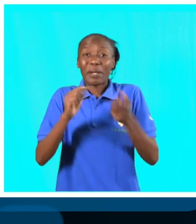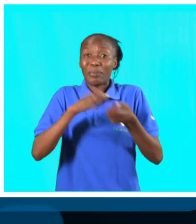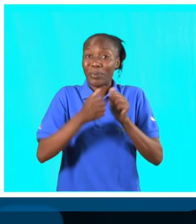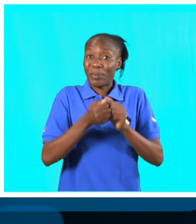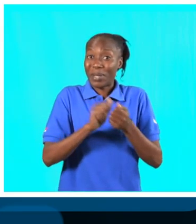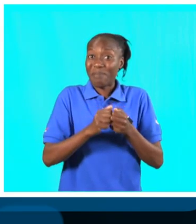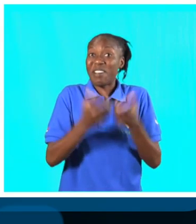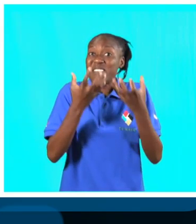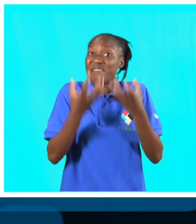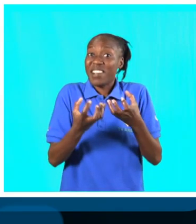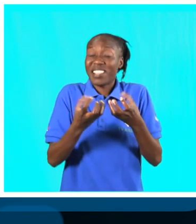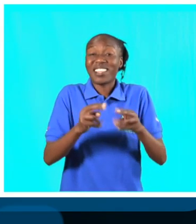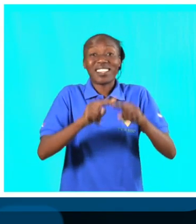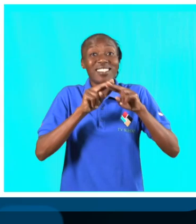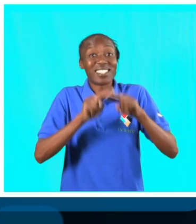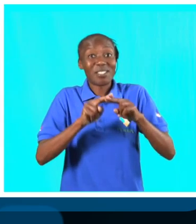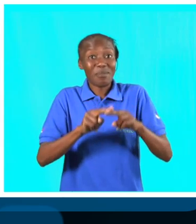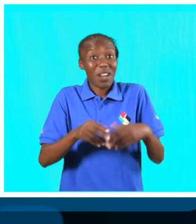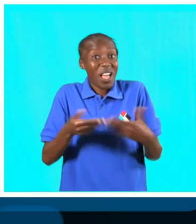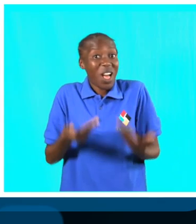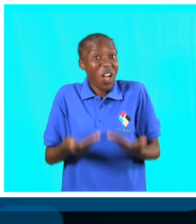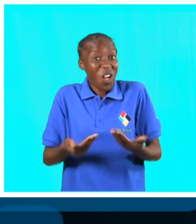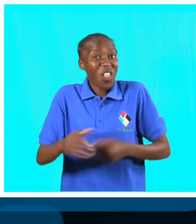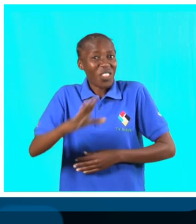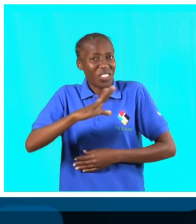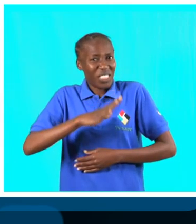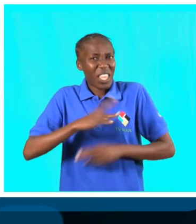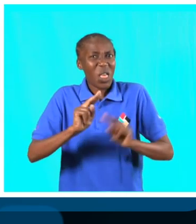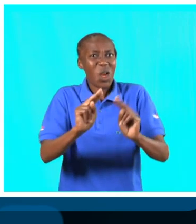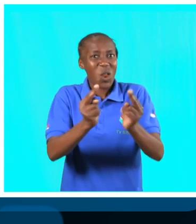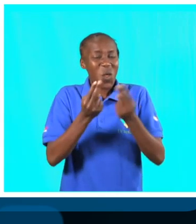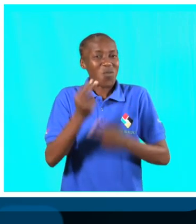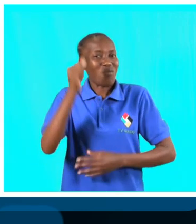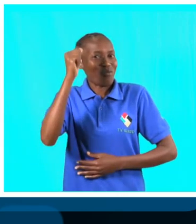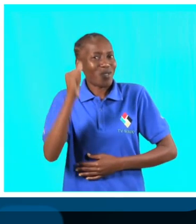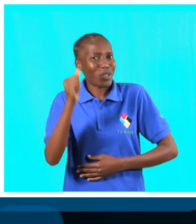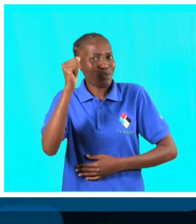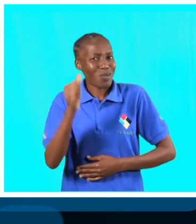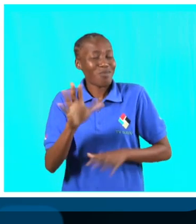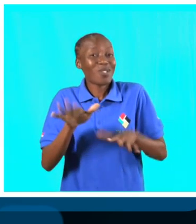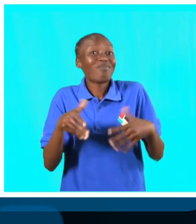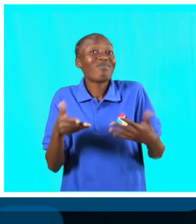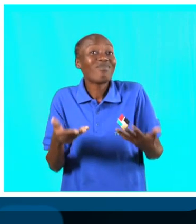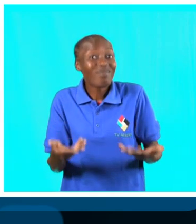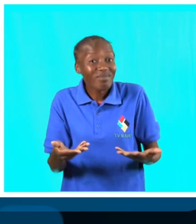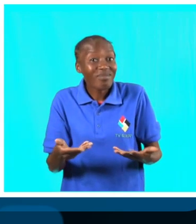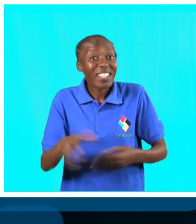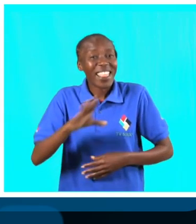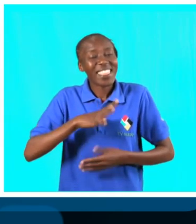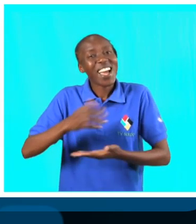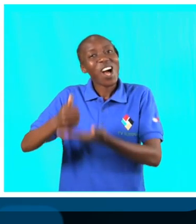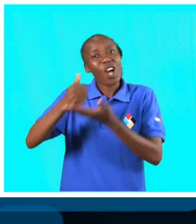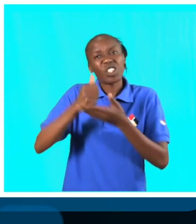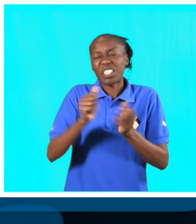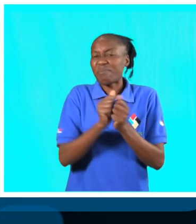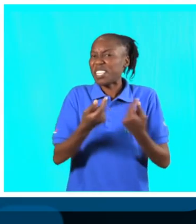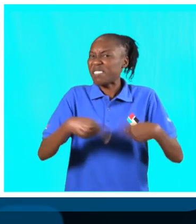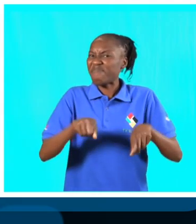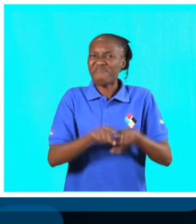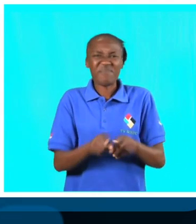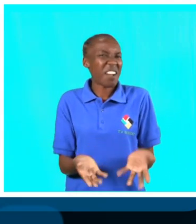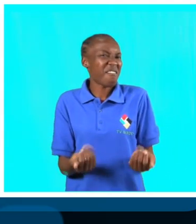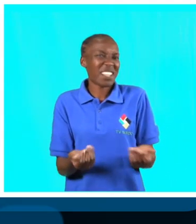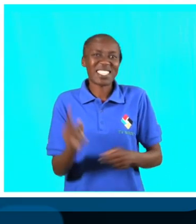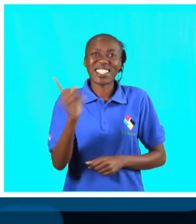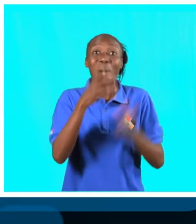carência de transporte mesmo. Até que ultimamente, como tem lançado esses machibombos, tem ajudado.